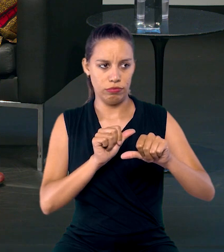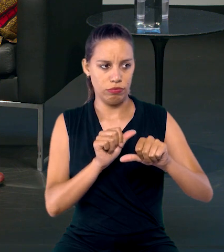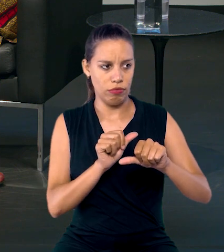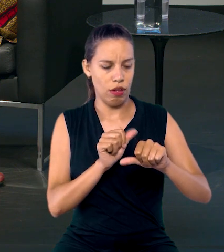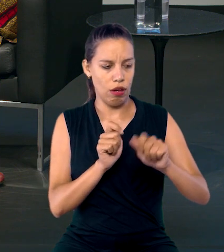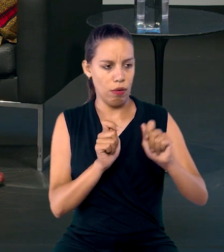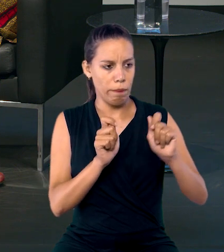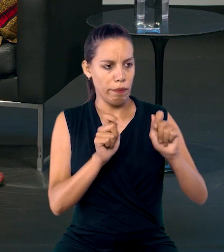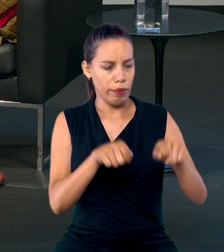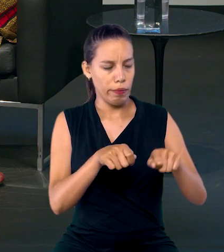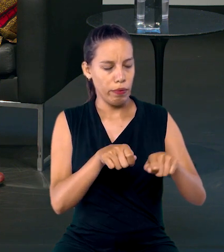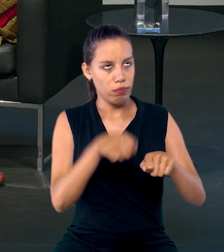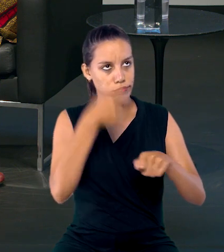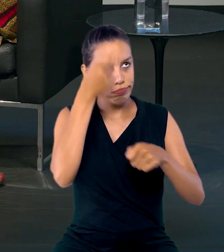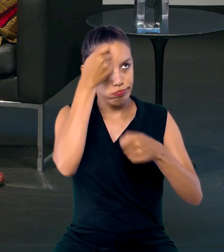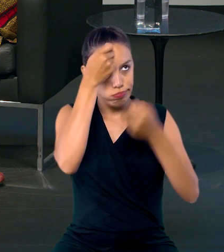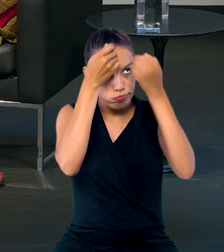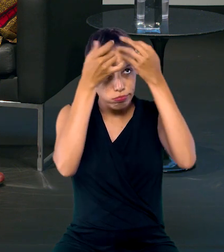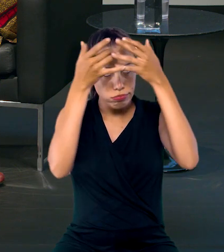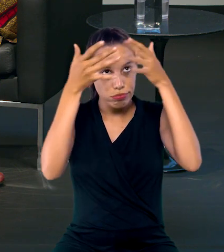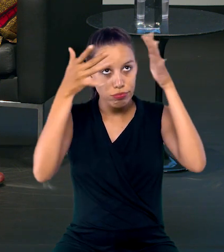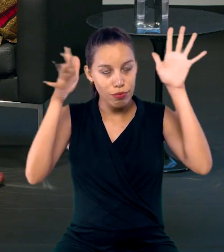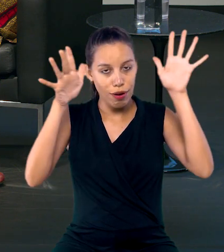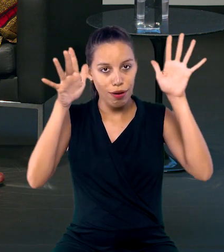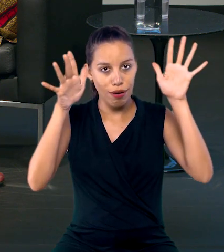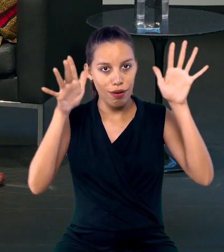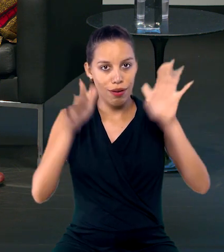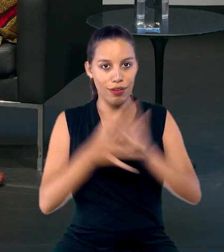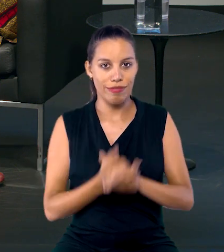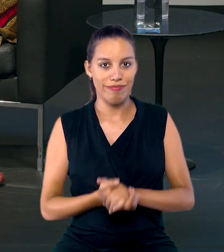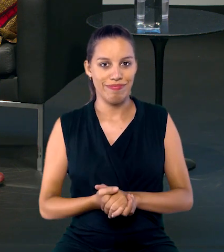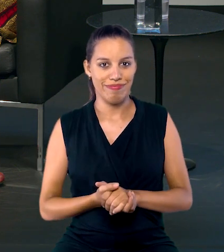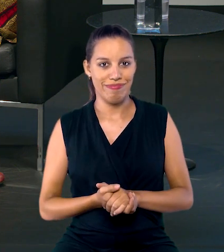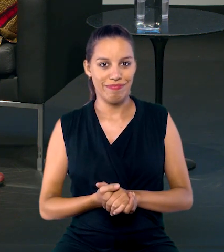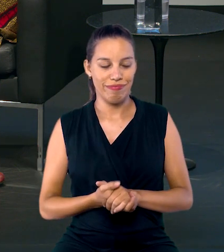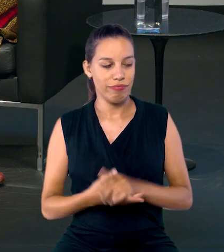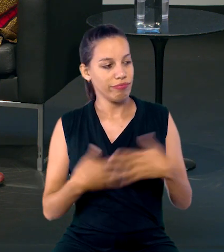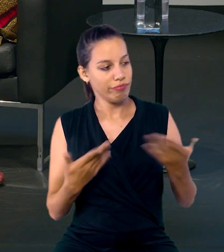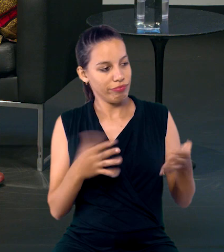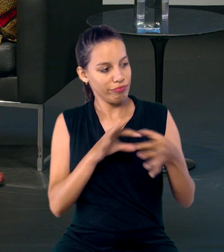um reflorestamento do imaginário, né? Então, fique muito à vontade.